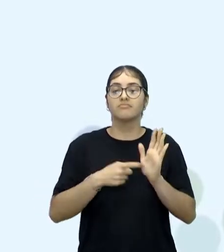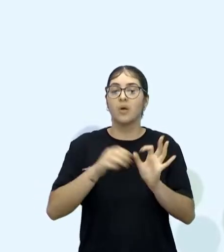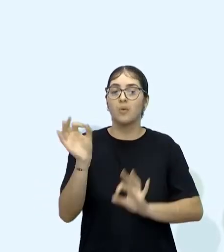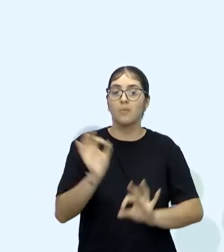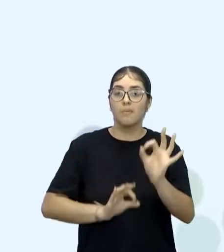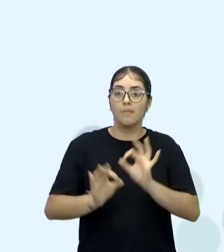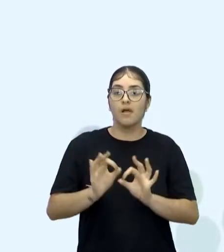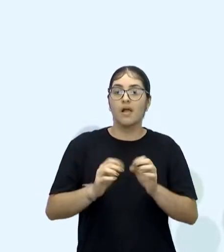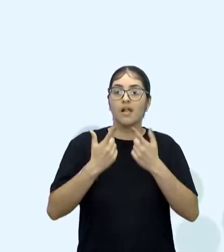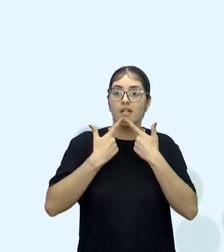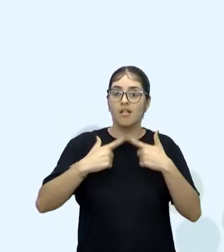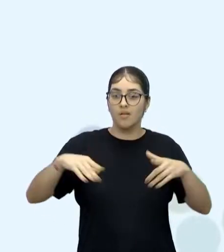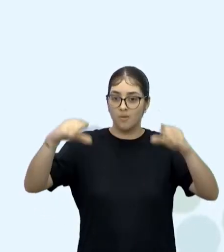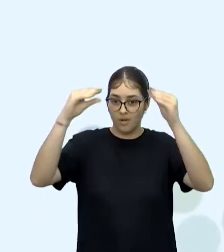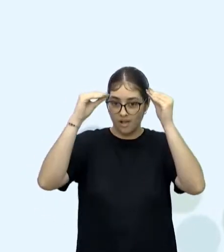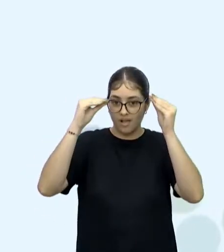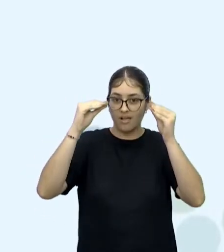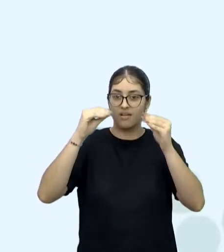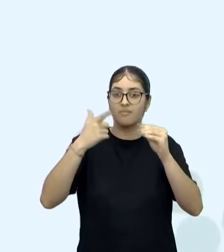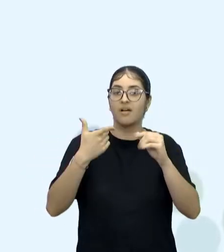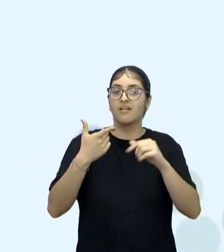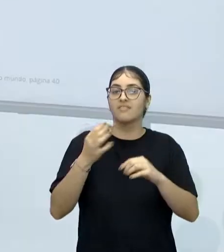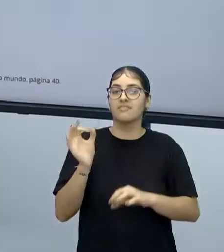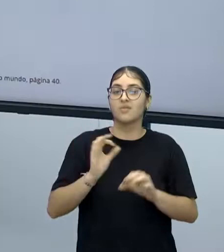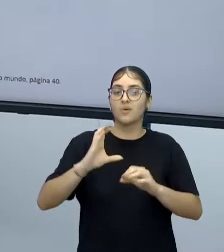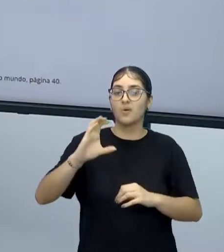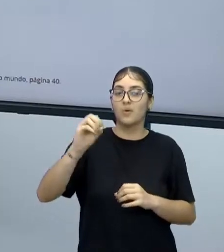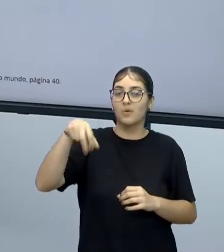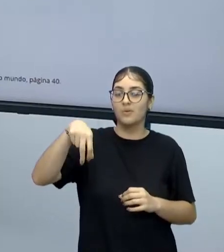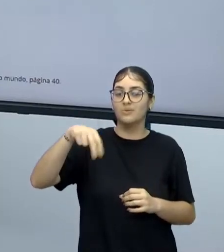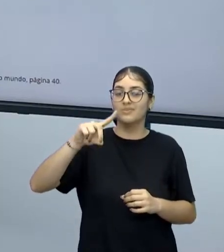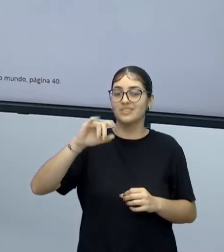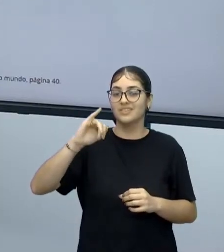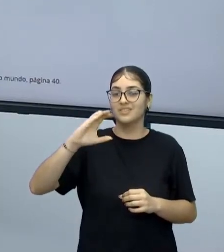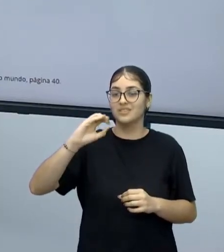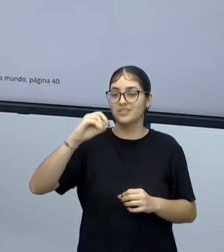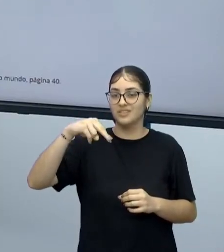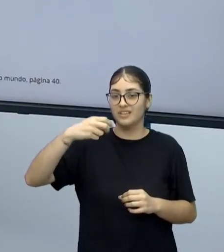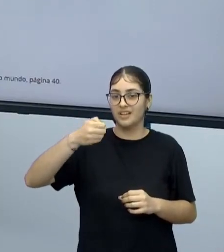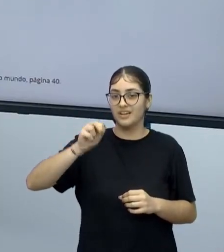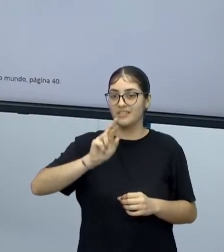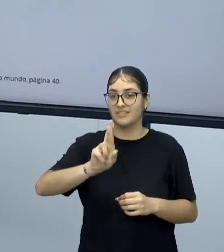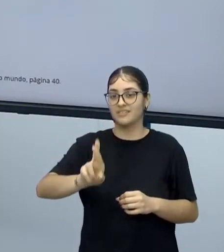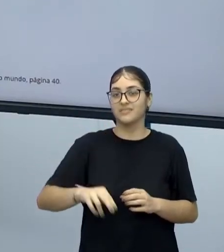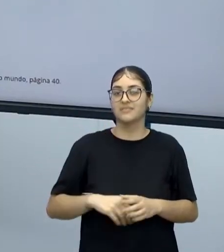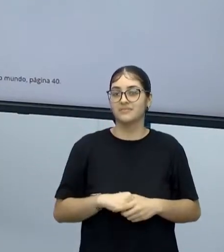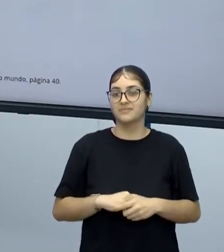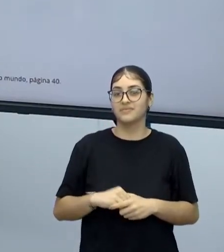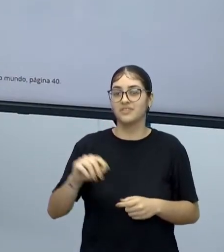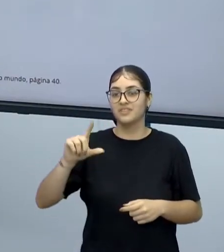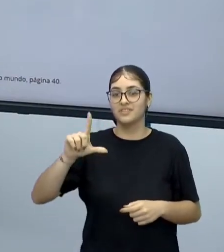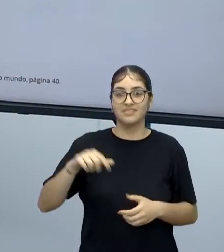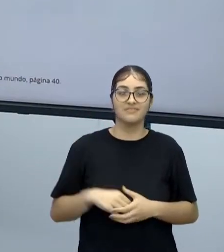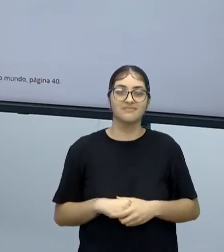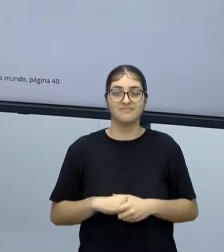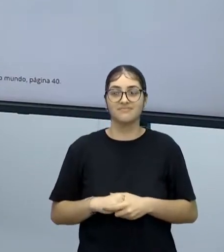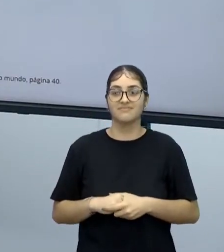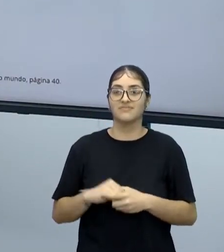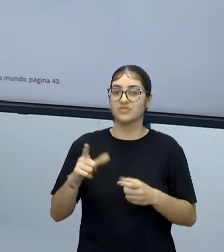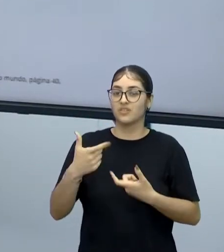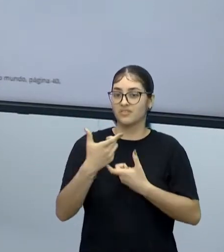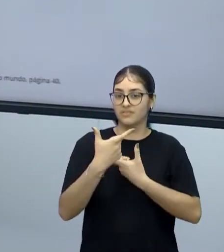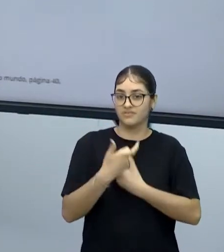condicional? Tem também. Tem também. Eu vou deixar até aqui no esquema. Vou deixar aqui para tirar uma fotinha.